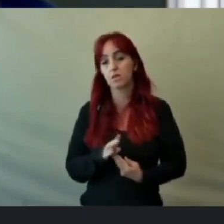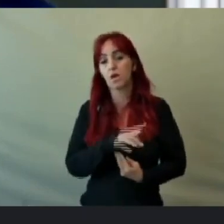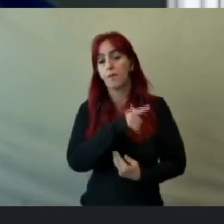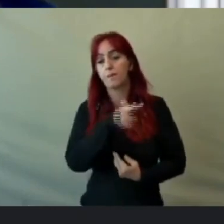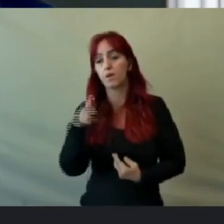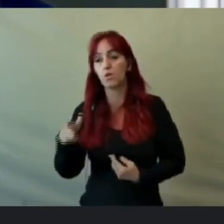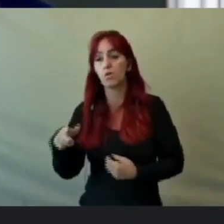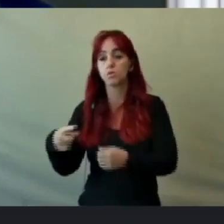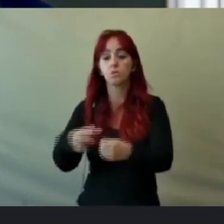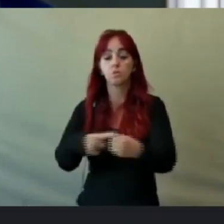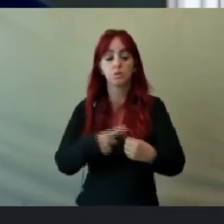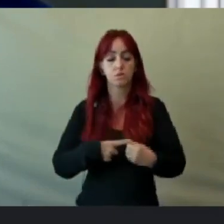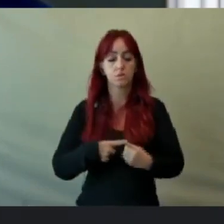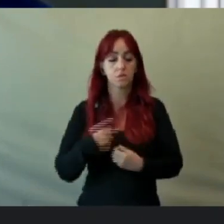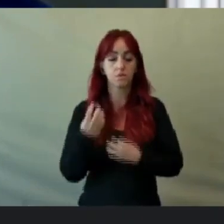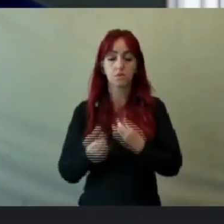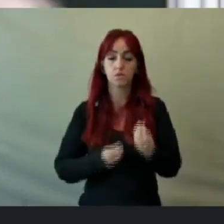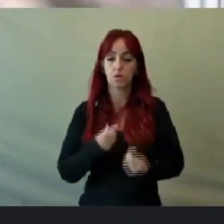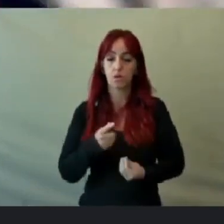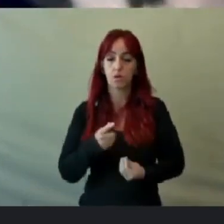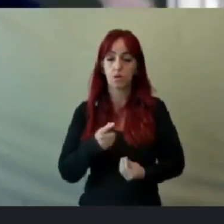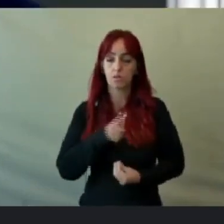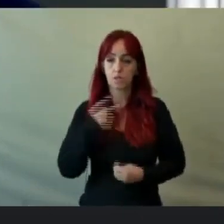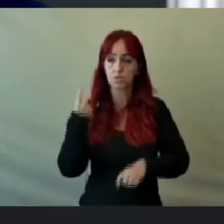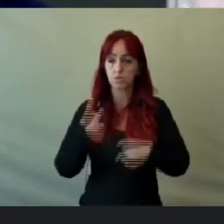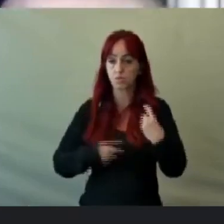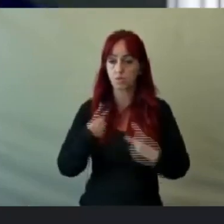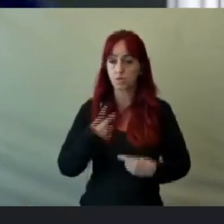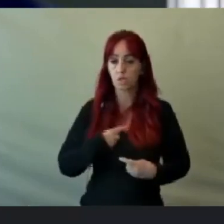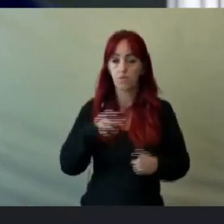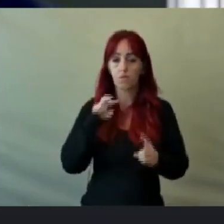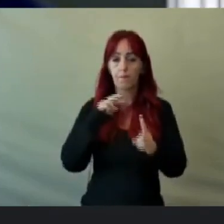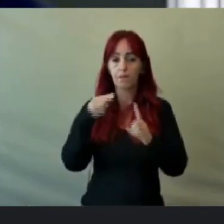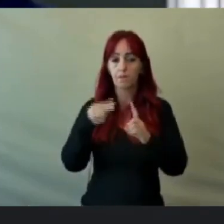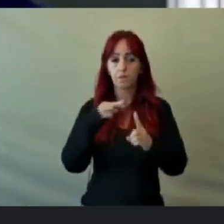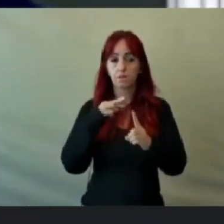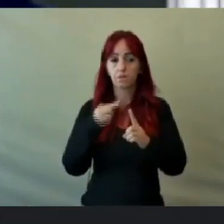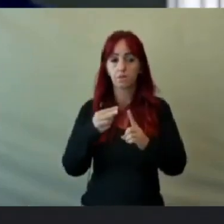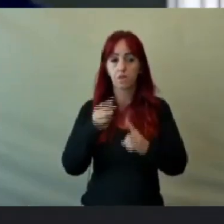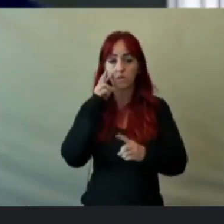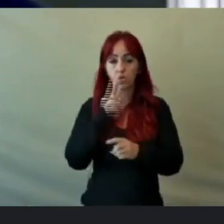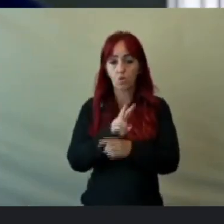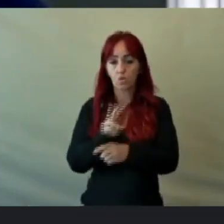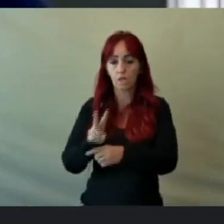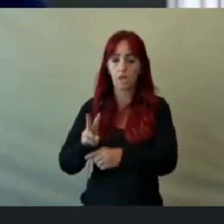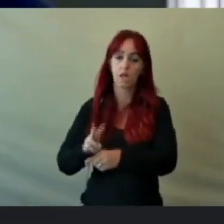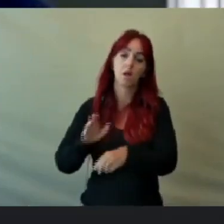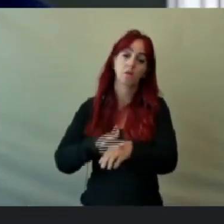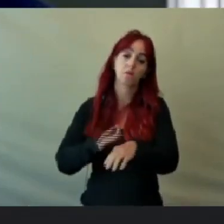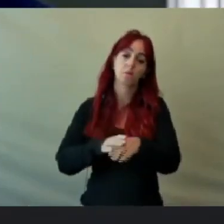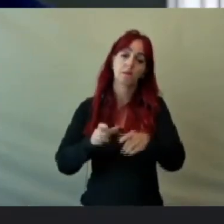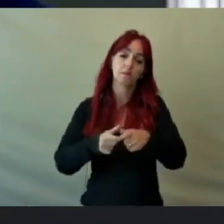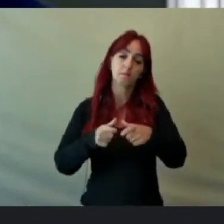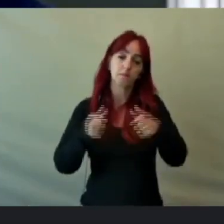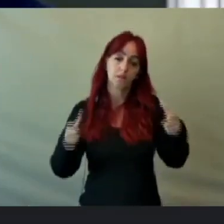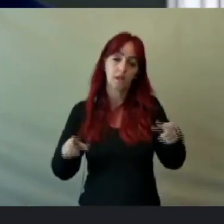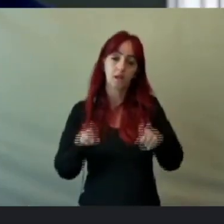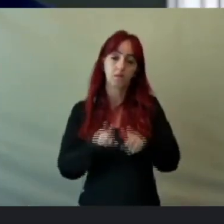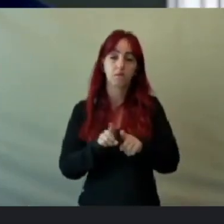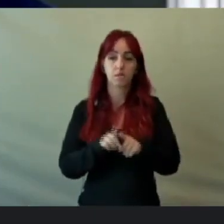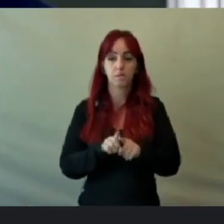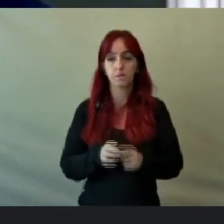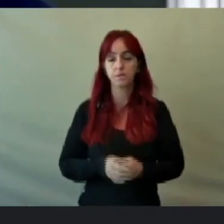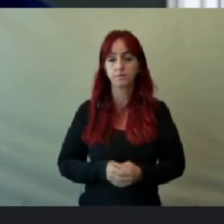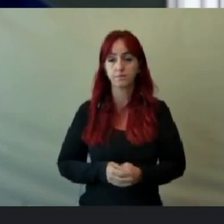discutindo a perspectiva do cuidado nesse conceito mais ampliado e de maneira intersetorial então a